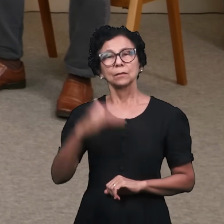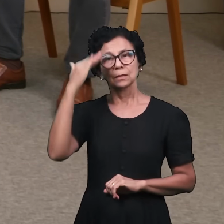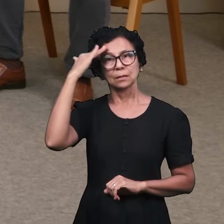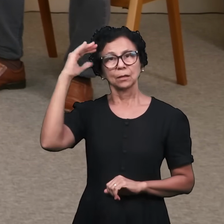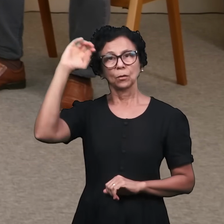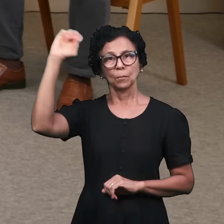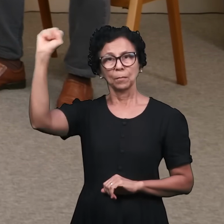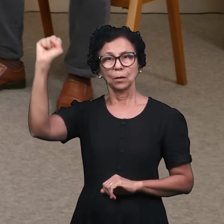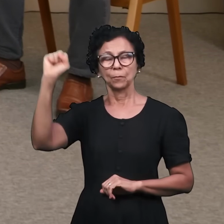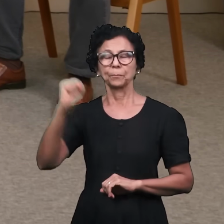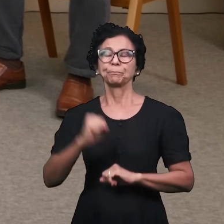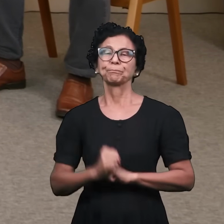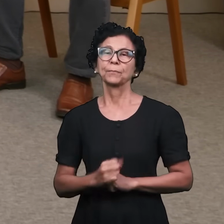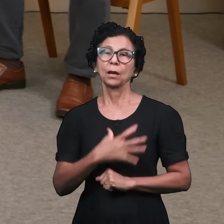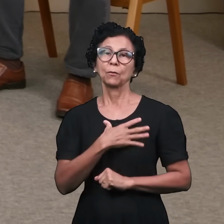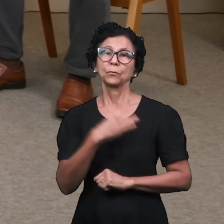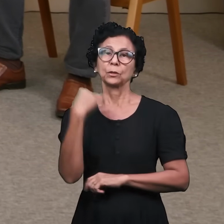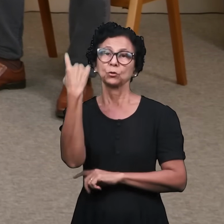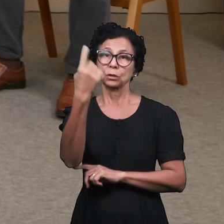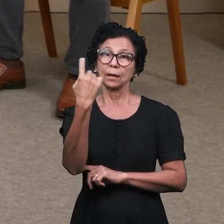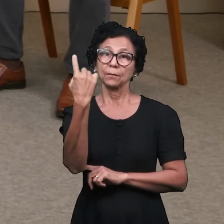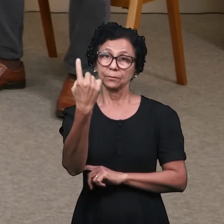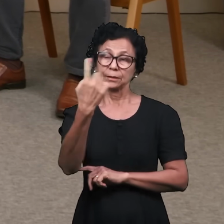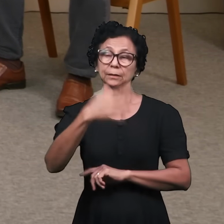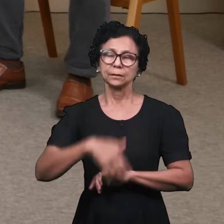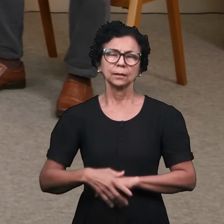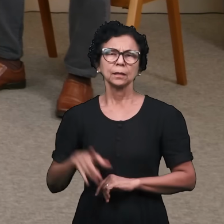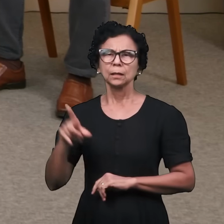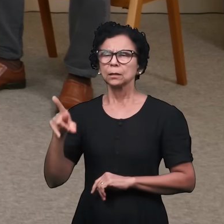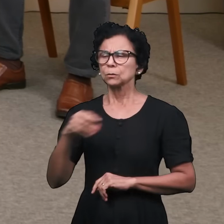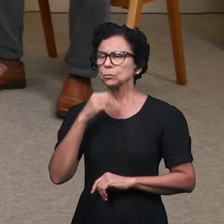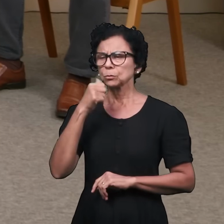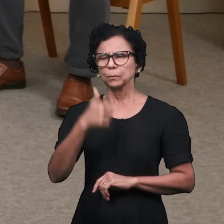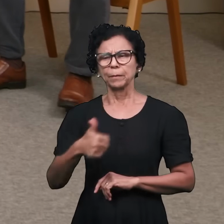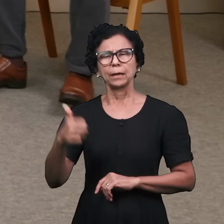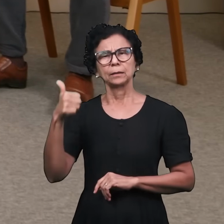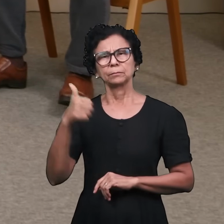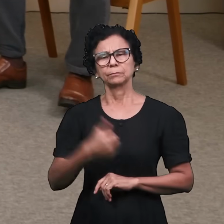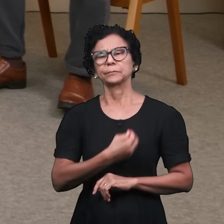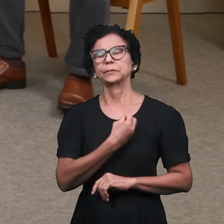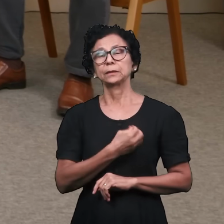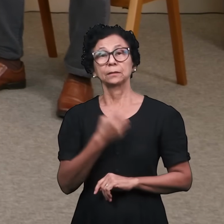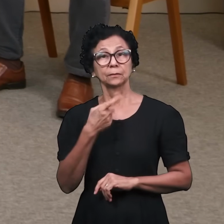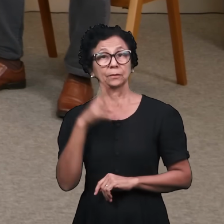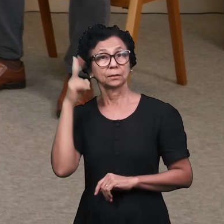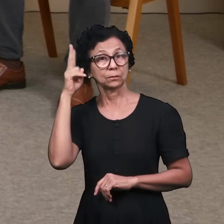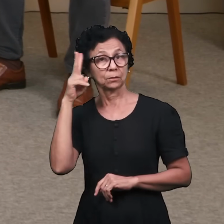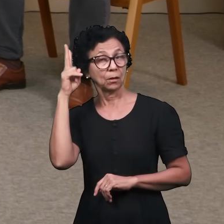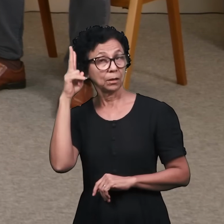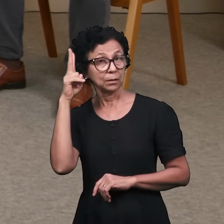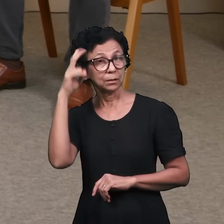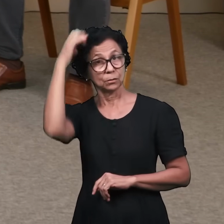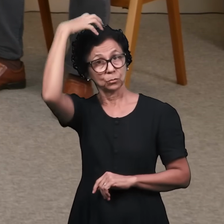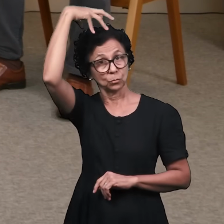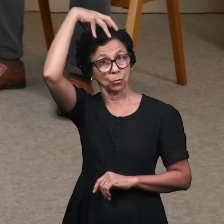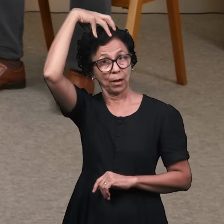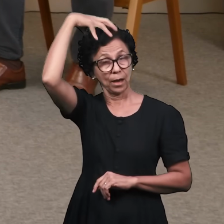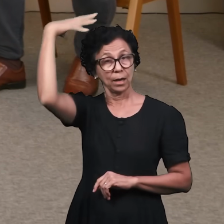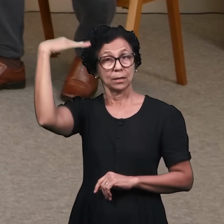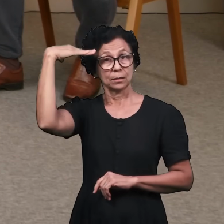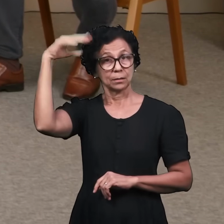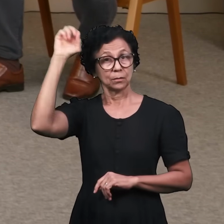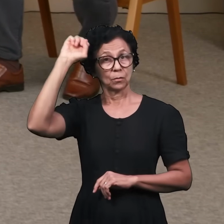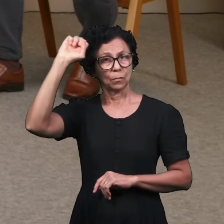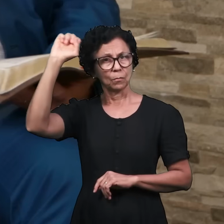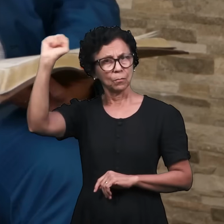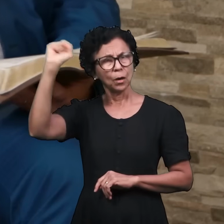transmitiu para ele. Amém. Ele foi obediente, a vida dele, tudo foi bem. Se você olhar a história de Salomão, todas as coisas, tudo